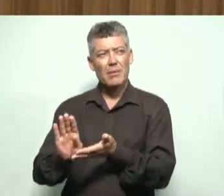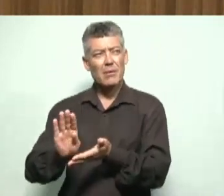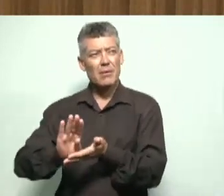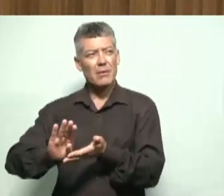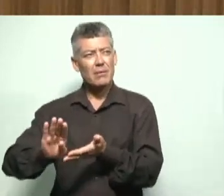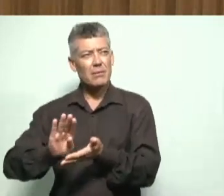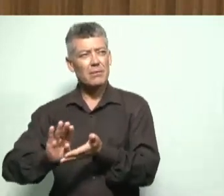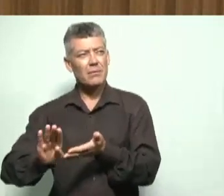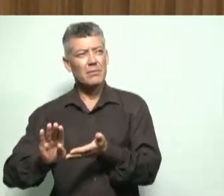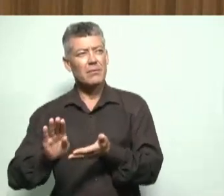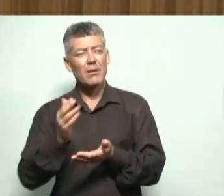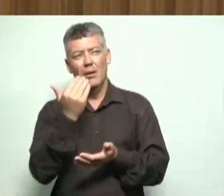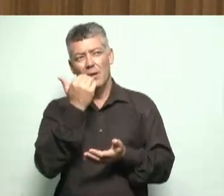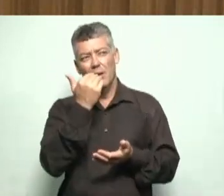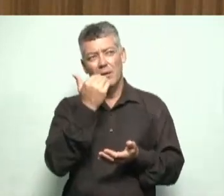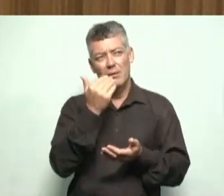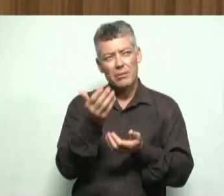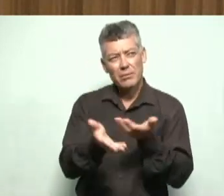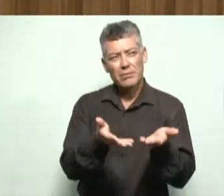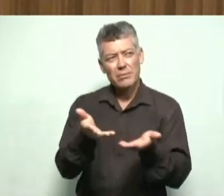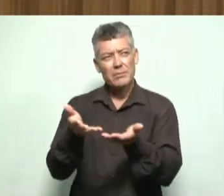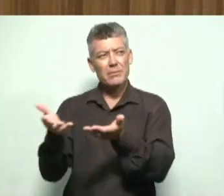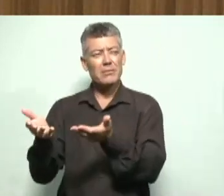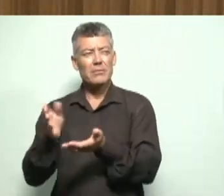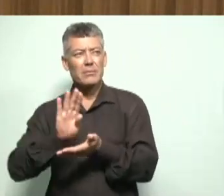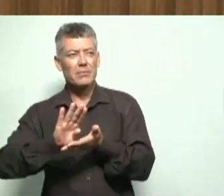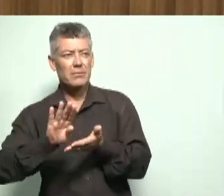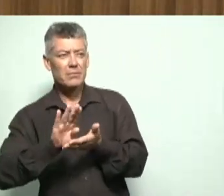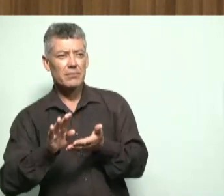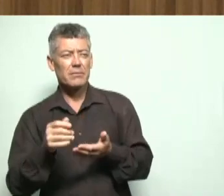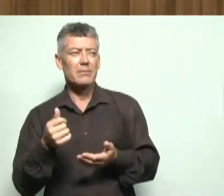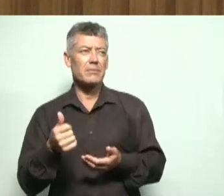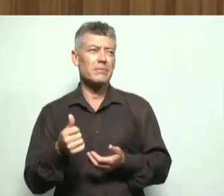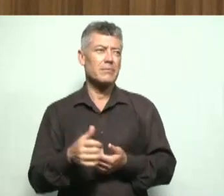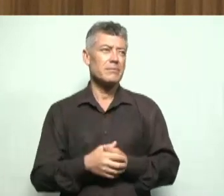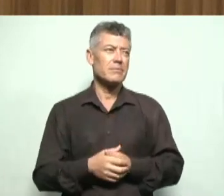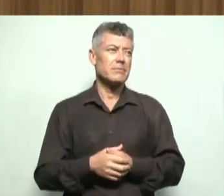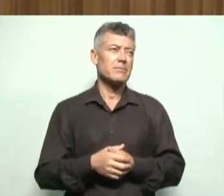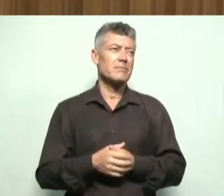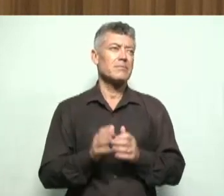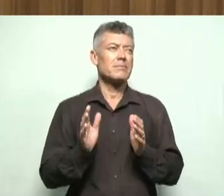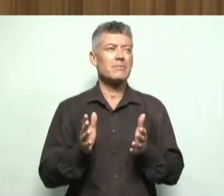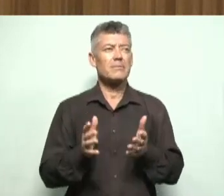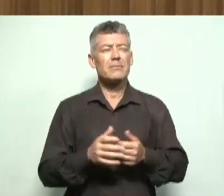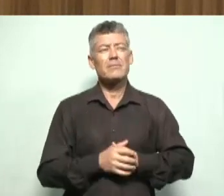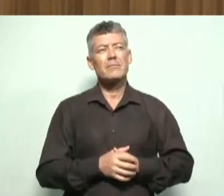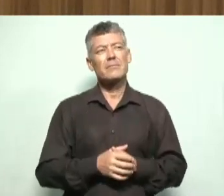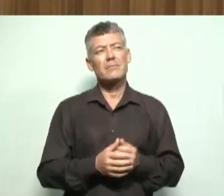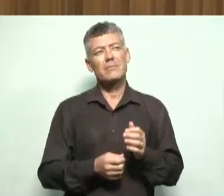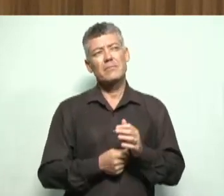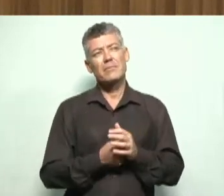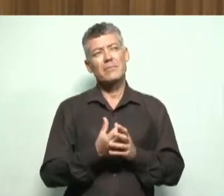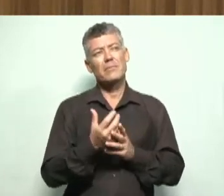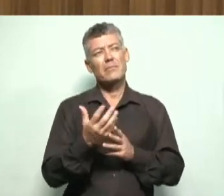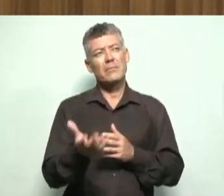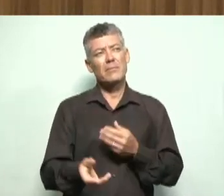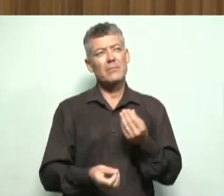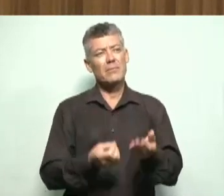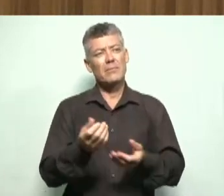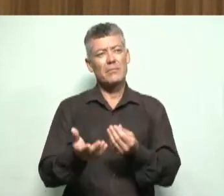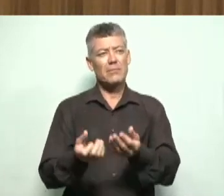prestando serviço a Natal. Então, se você tem esse Banco de Alimentos, desse Banco de Alimentos, você já traz várias matérias-primas para ser